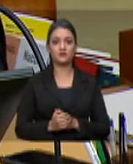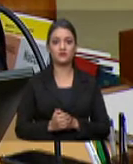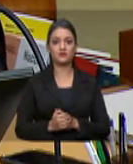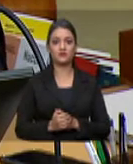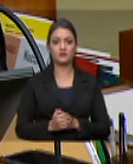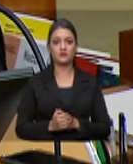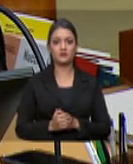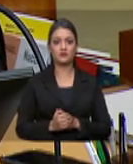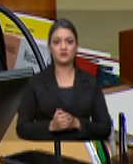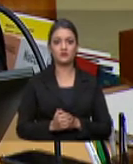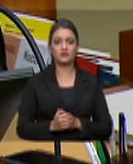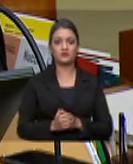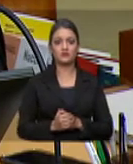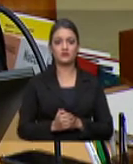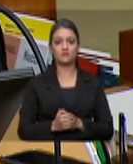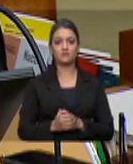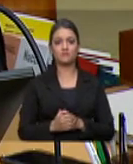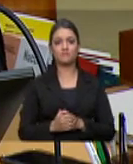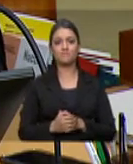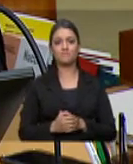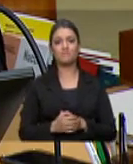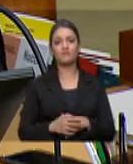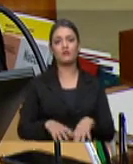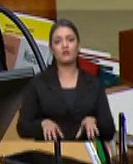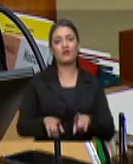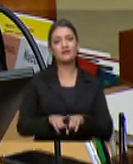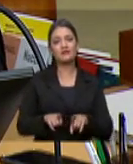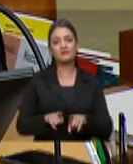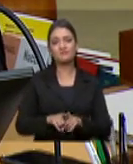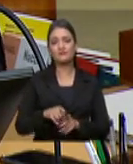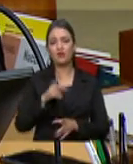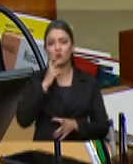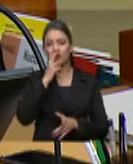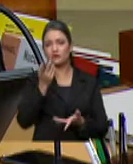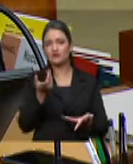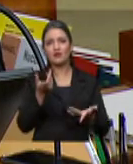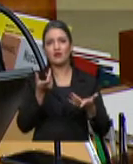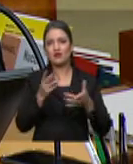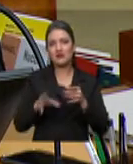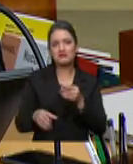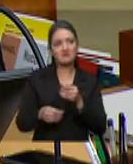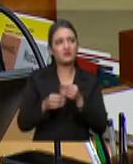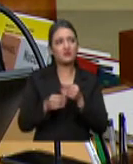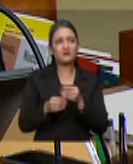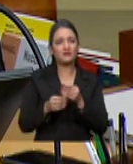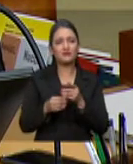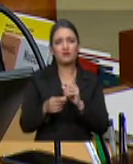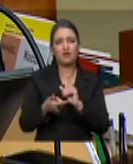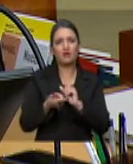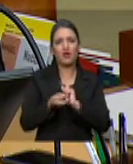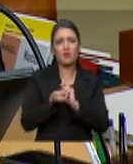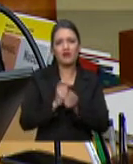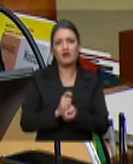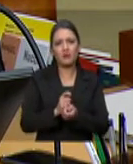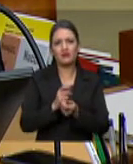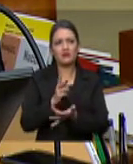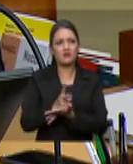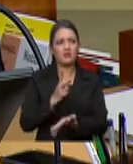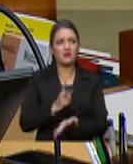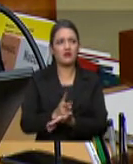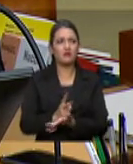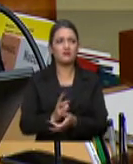penso haver uma não adequação desse aditamento sob pena de nós, em